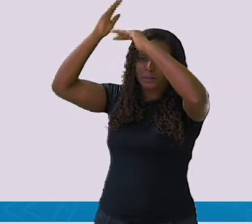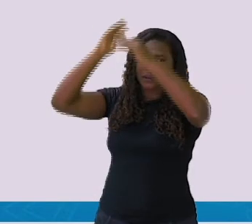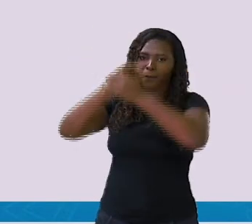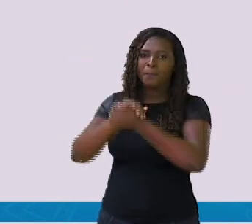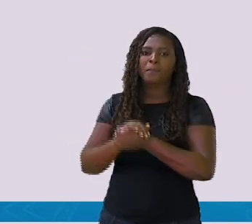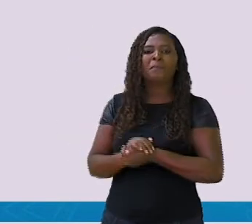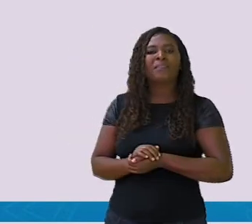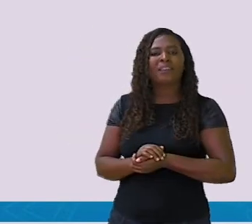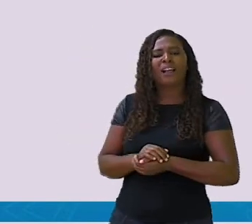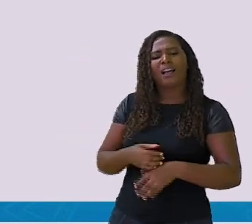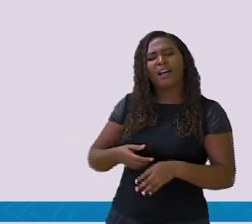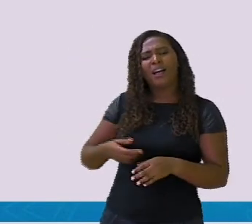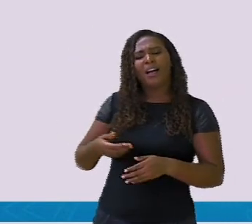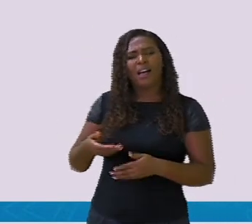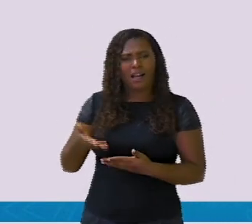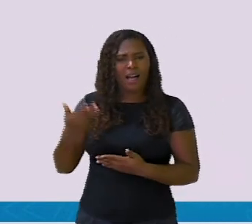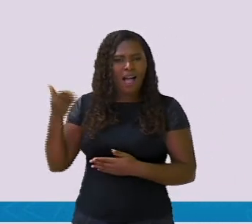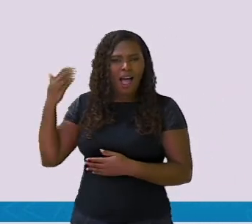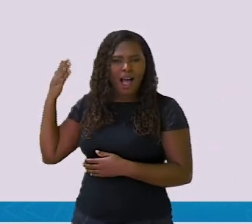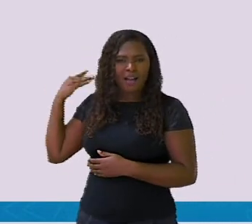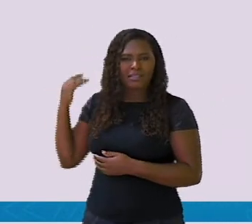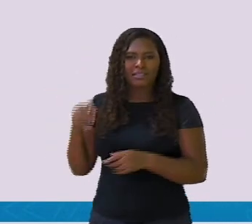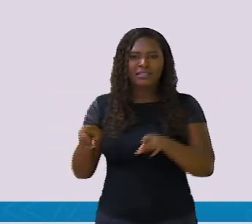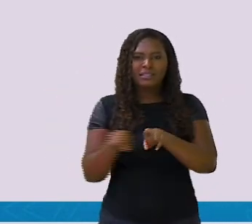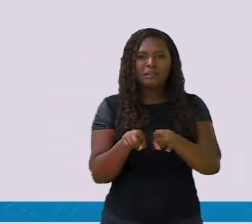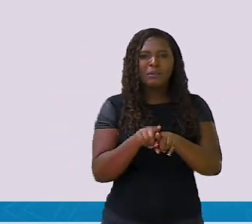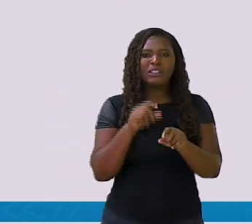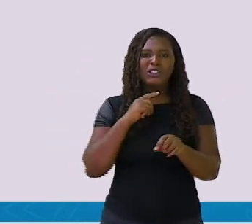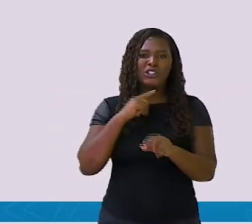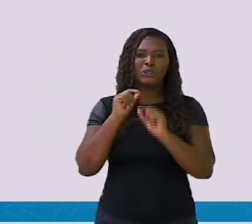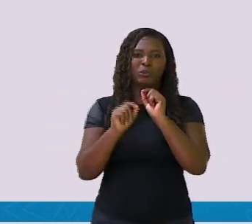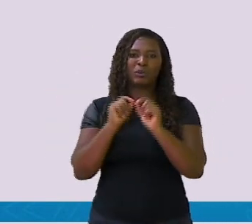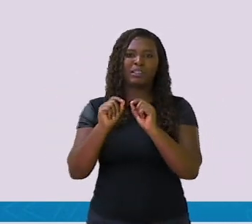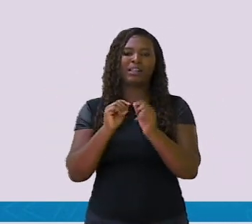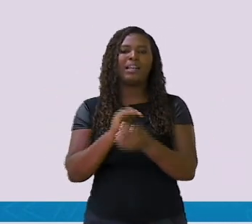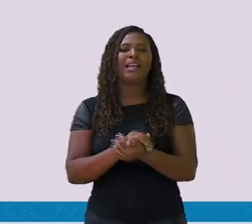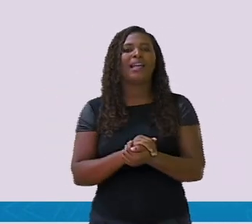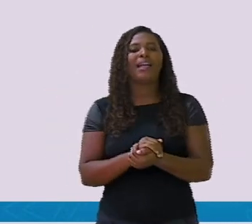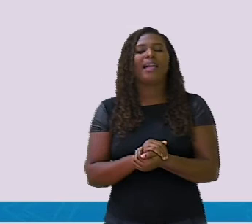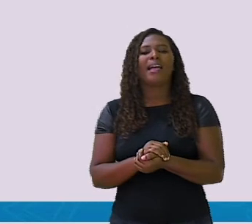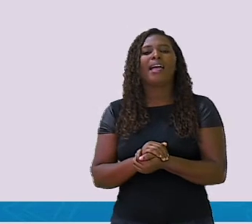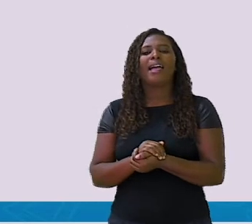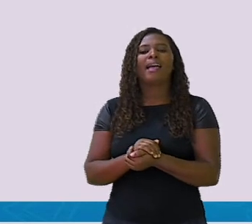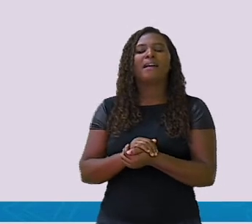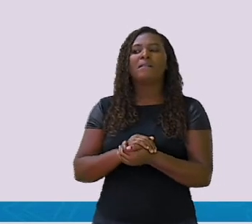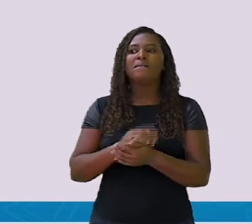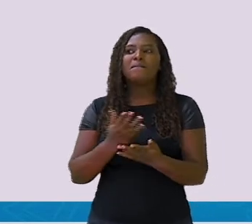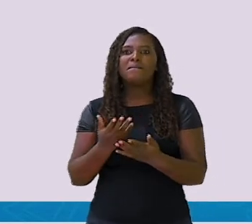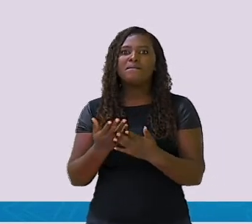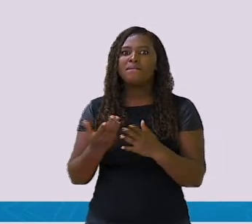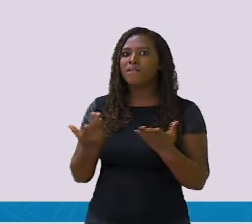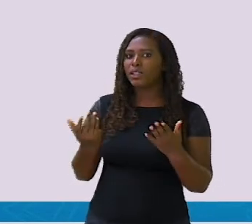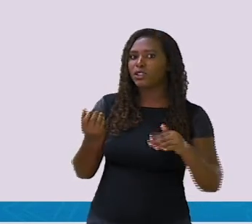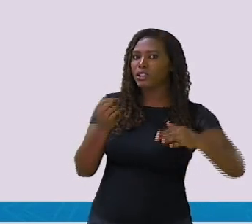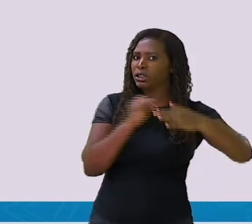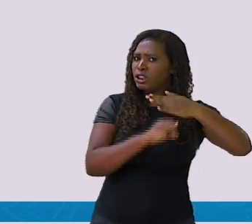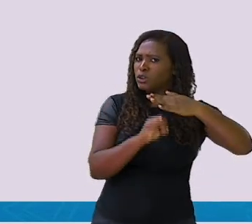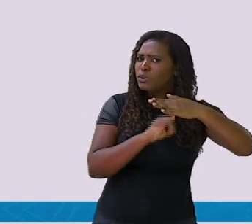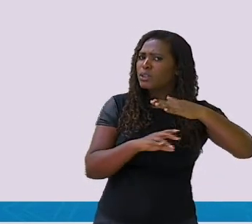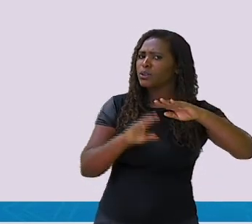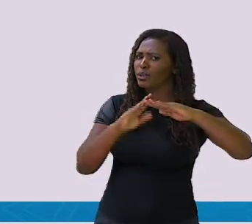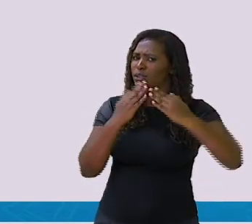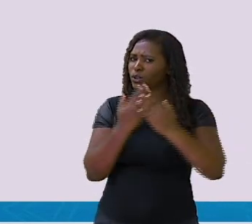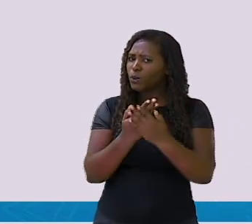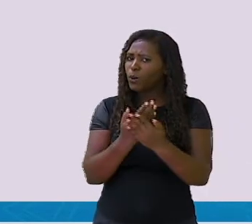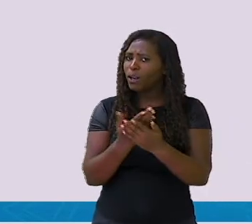instituições escolares. Então olha lá, os alunos com o professor, geralmente todos ou meninas ou meninos numa mesma sala,